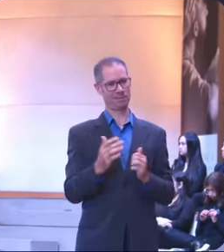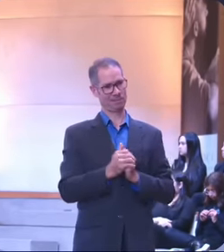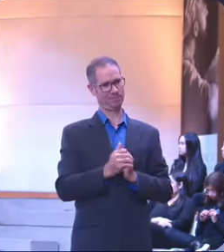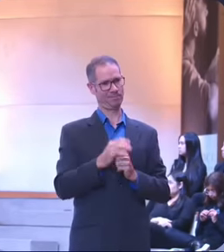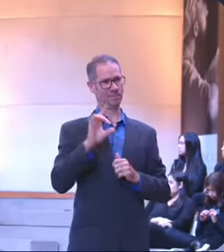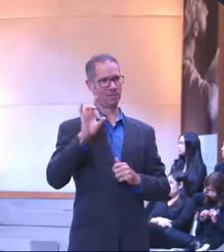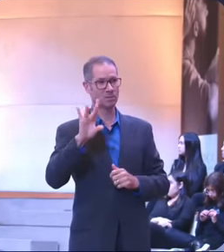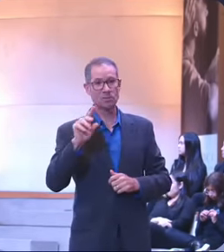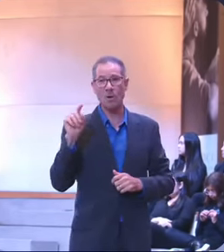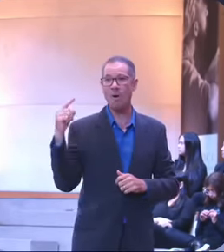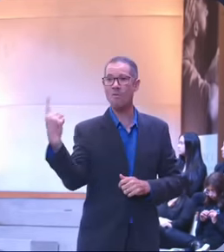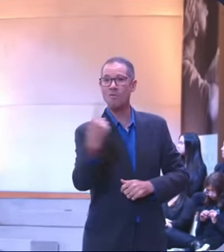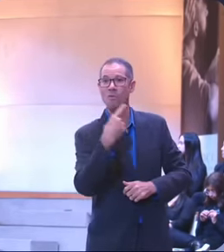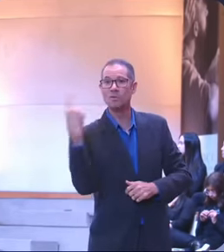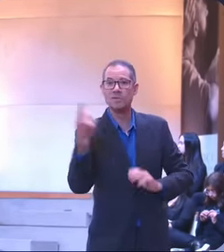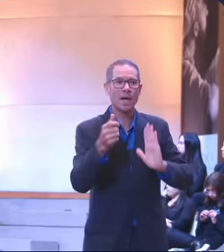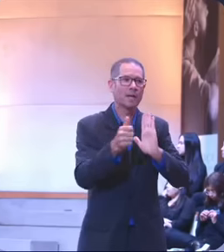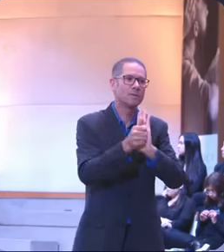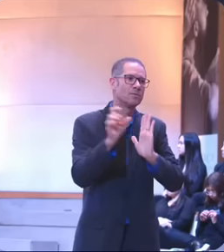só tenho vocês.